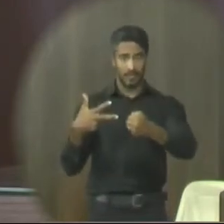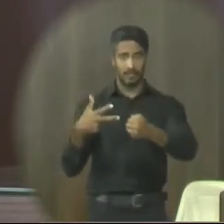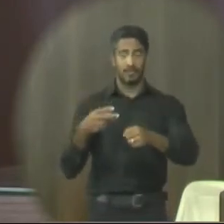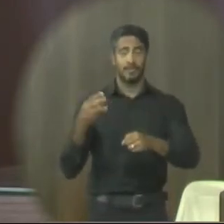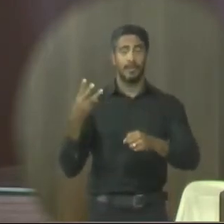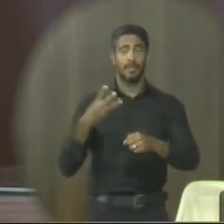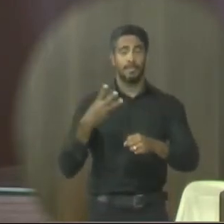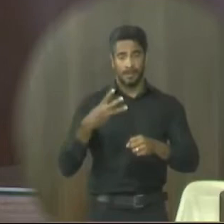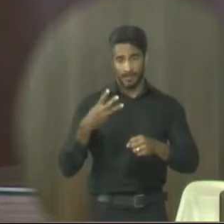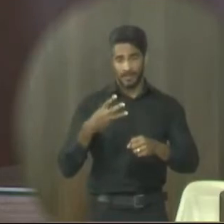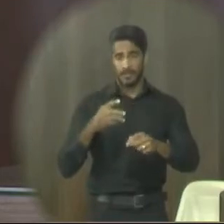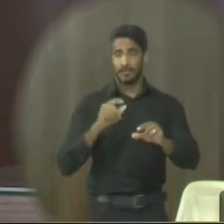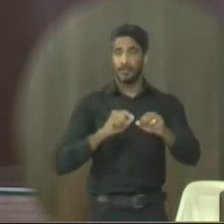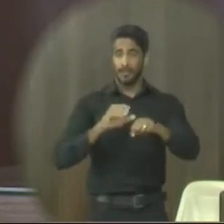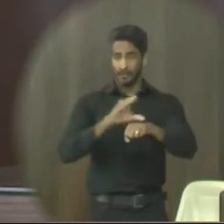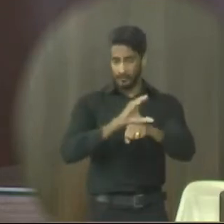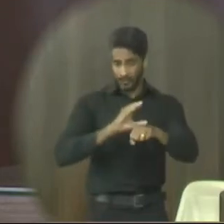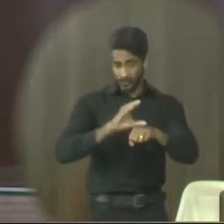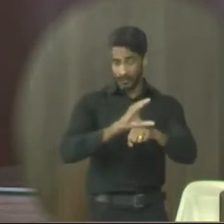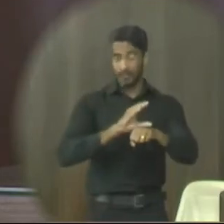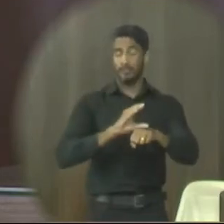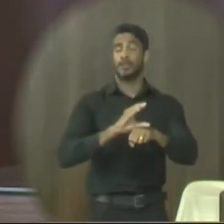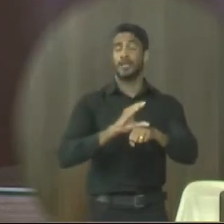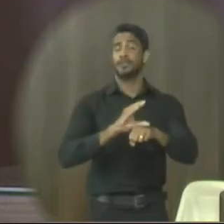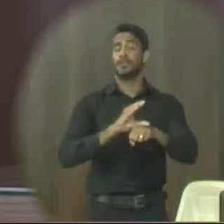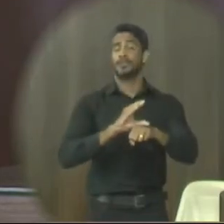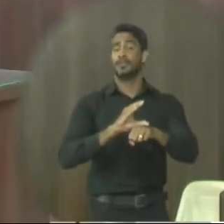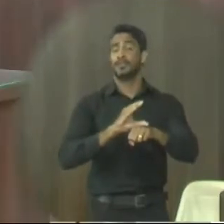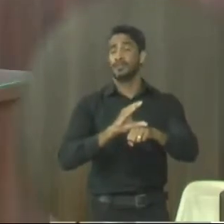Terceiro, da constitucionalidade pelas